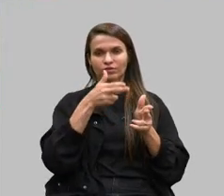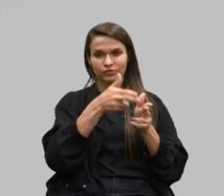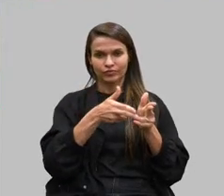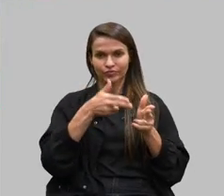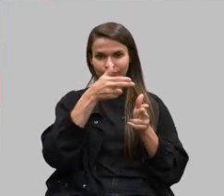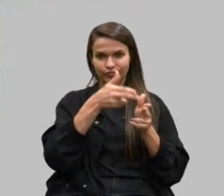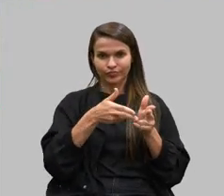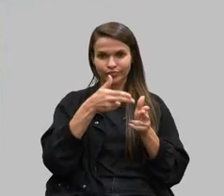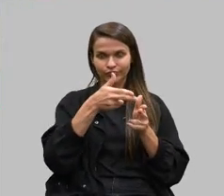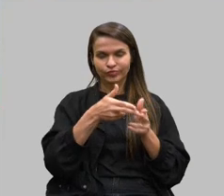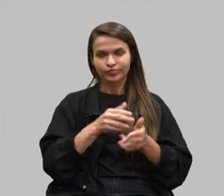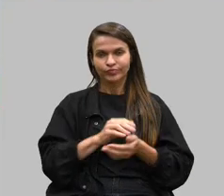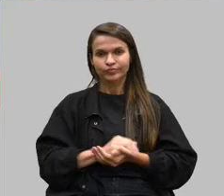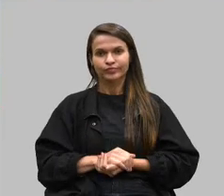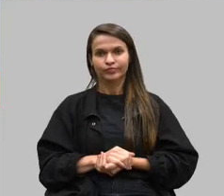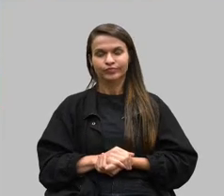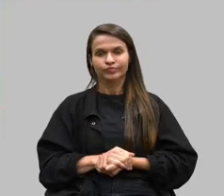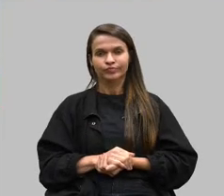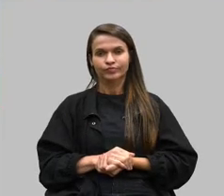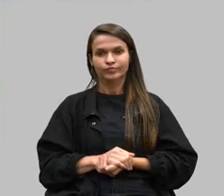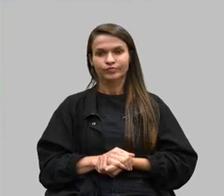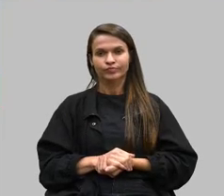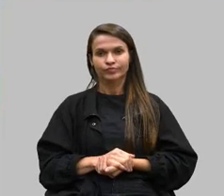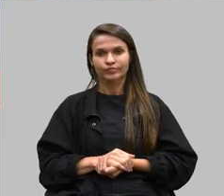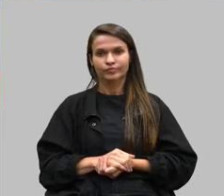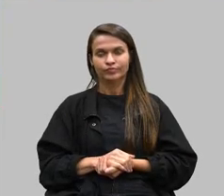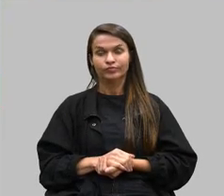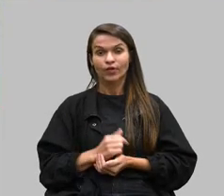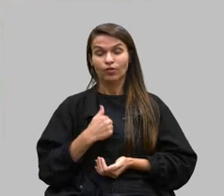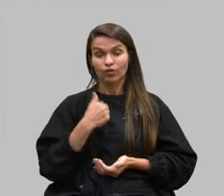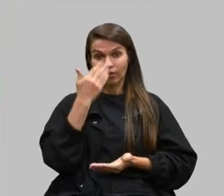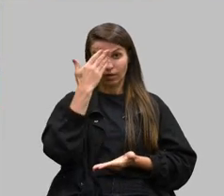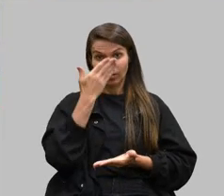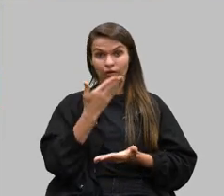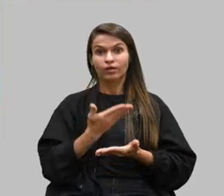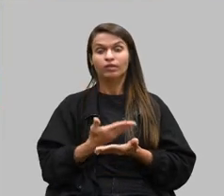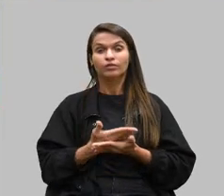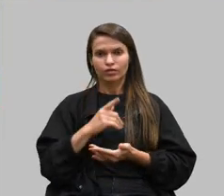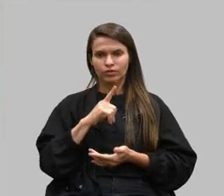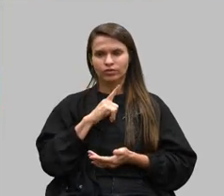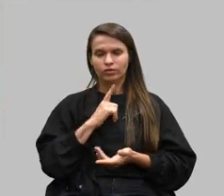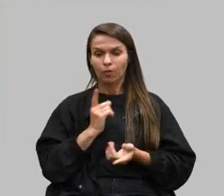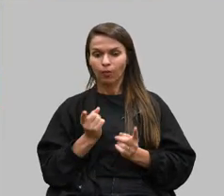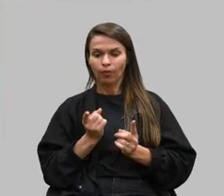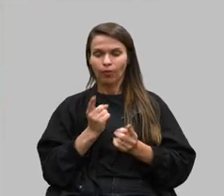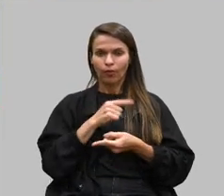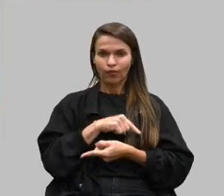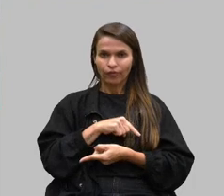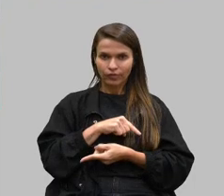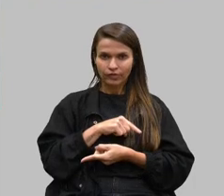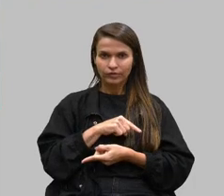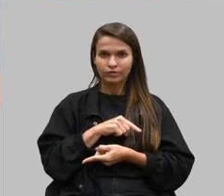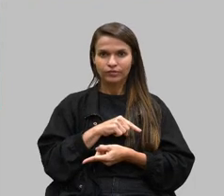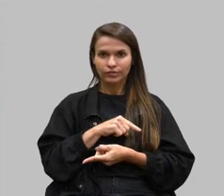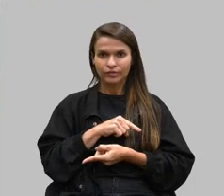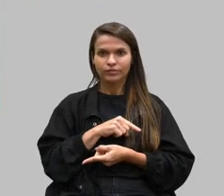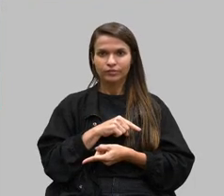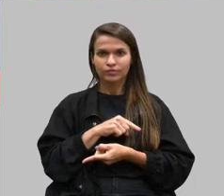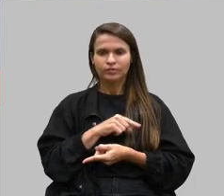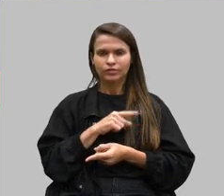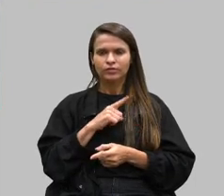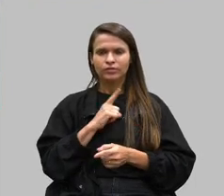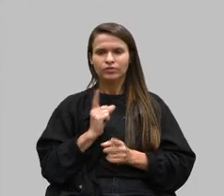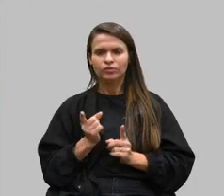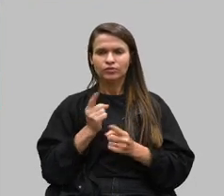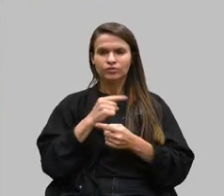eh nós eu acredito aqui que há uma convergência há uma convergência